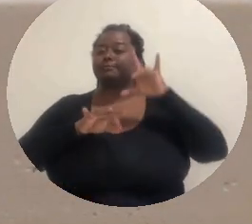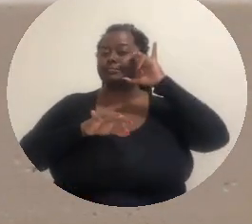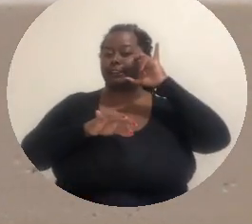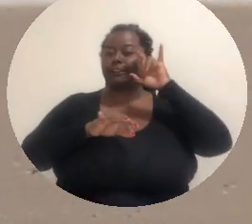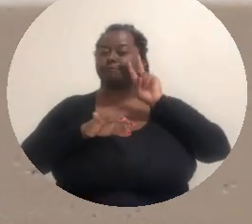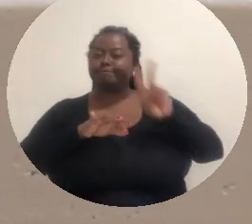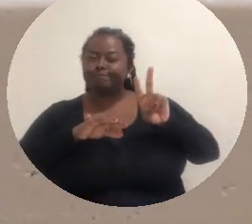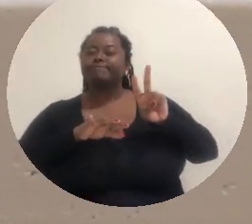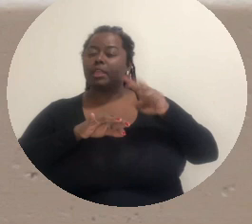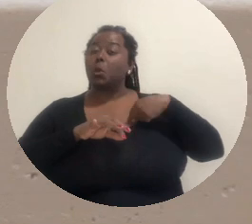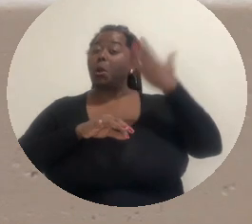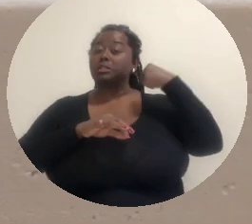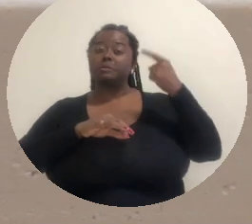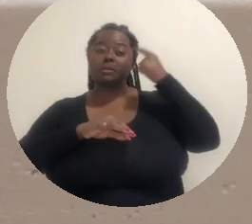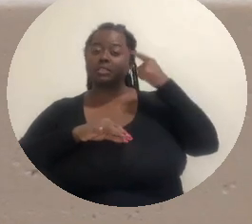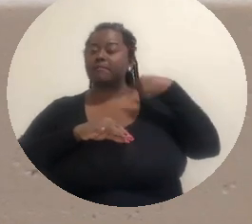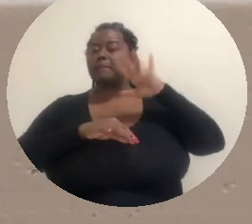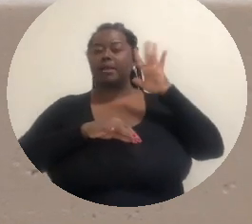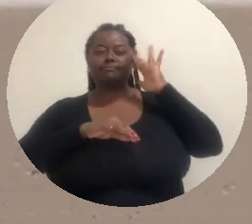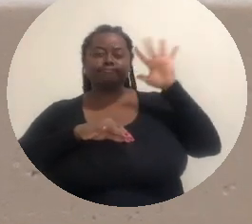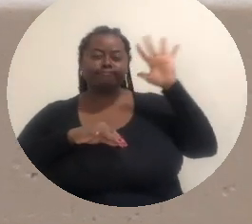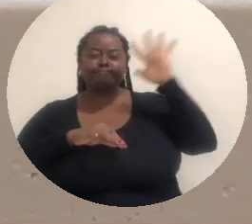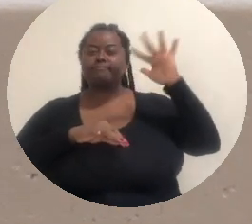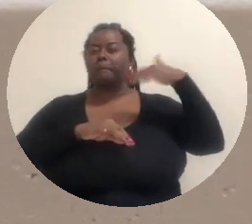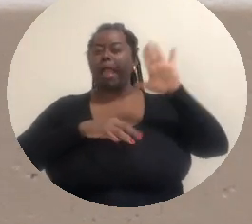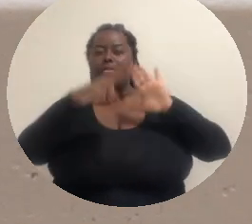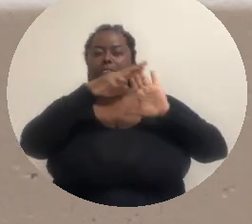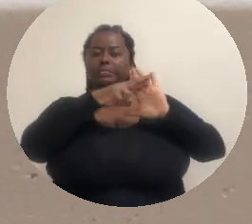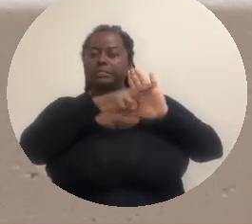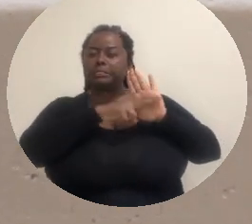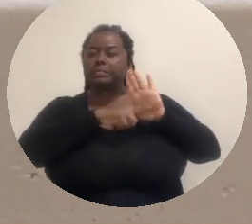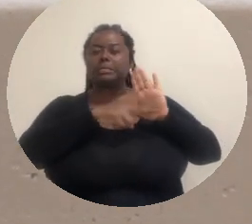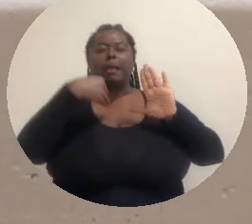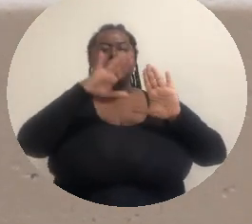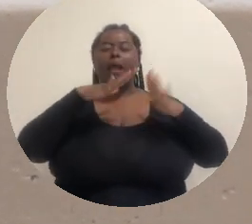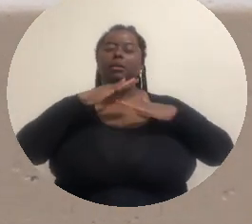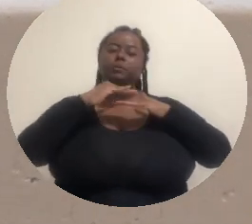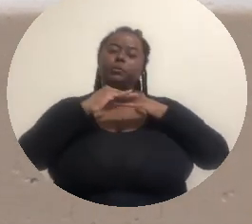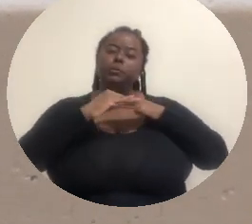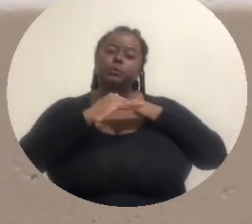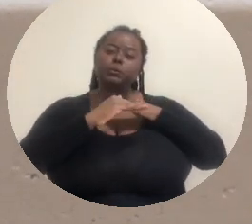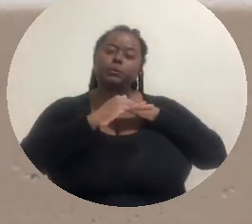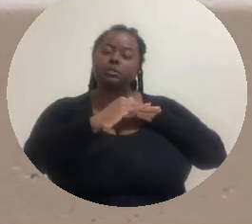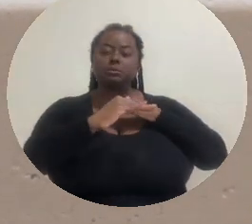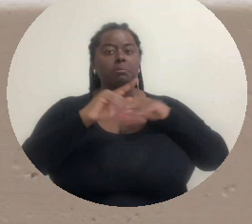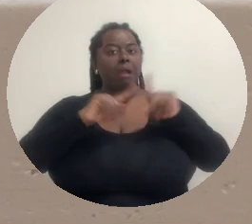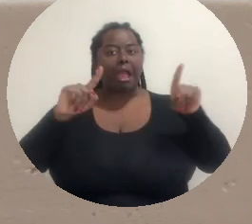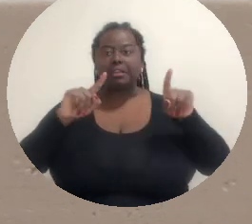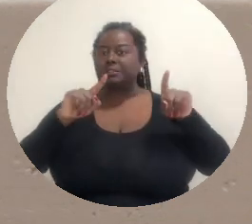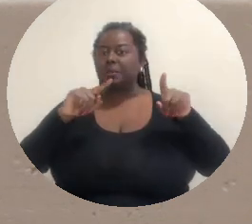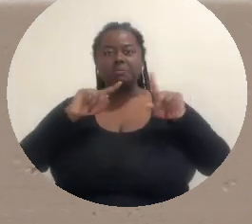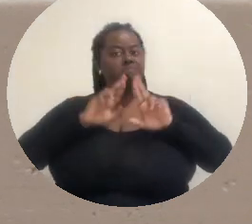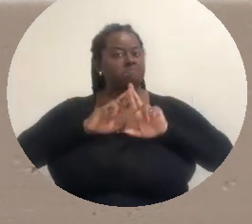muito mais monótono e muito mais cheio de regras pré-concebidas. E não foi o que eu